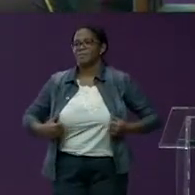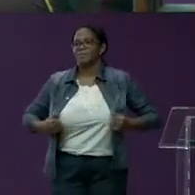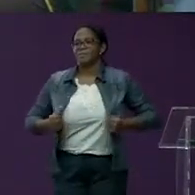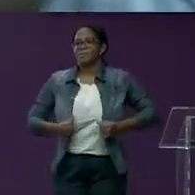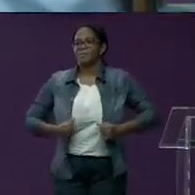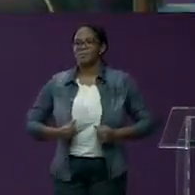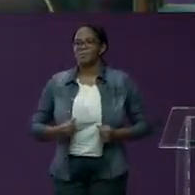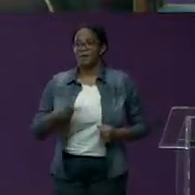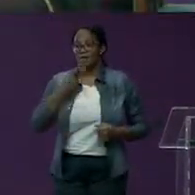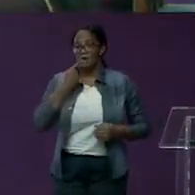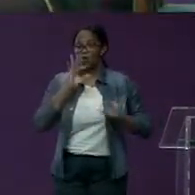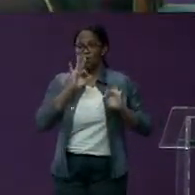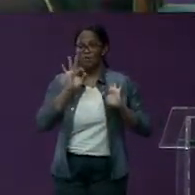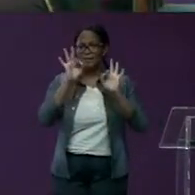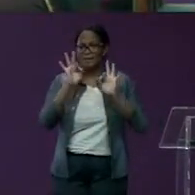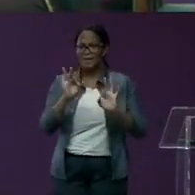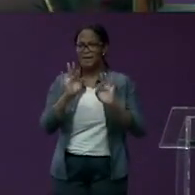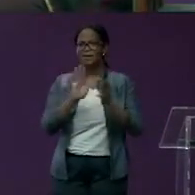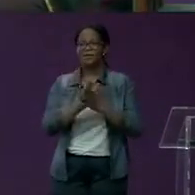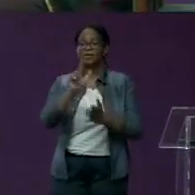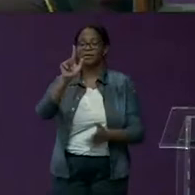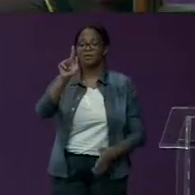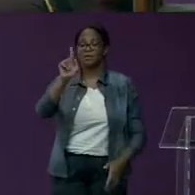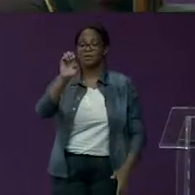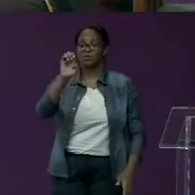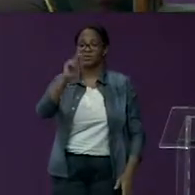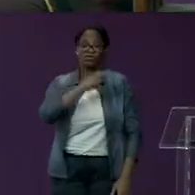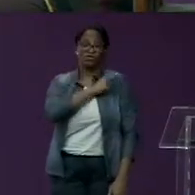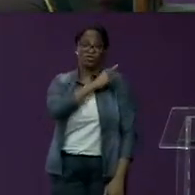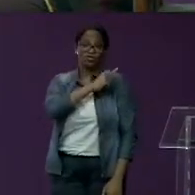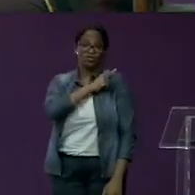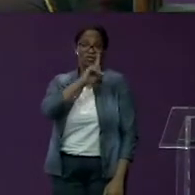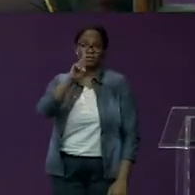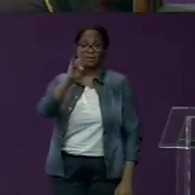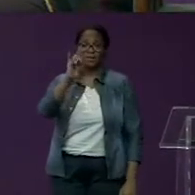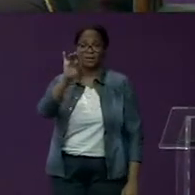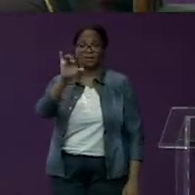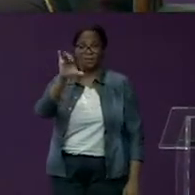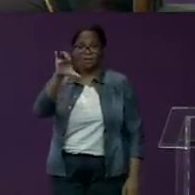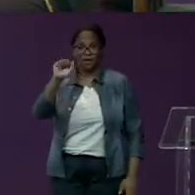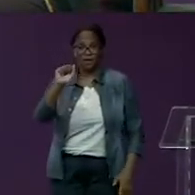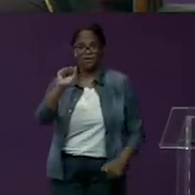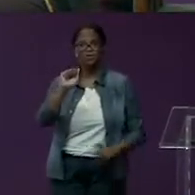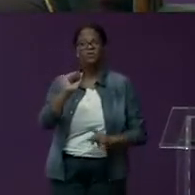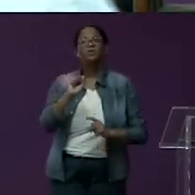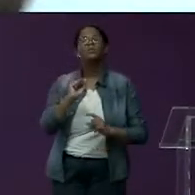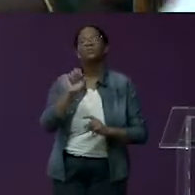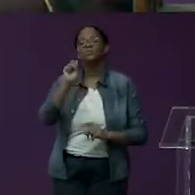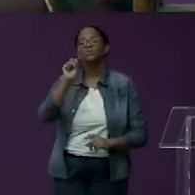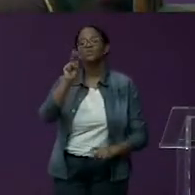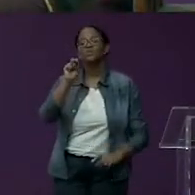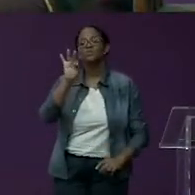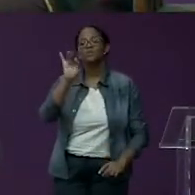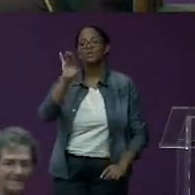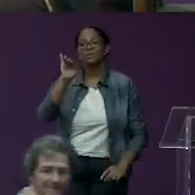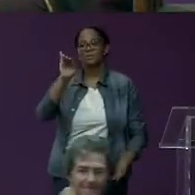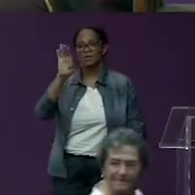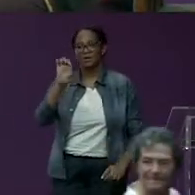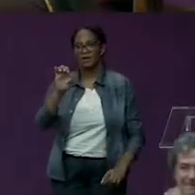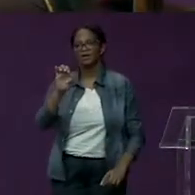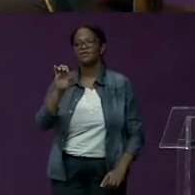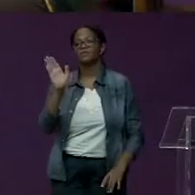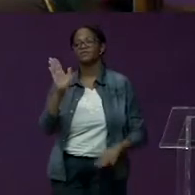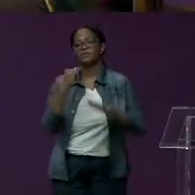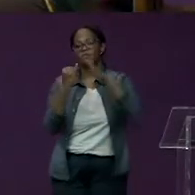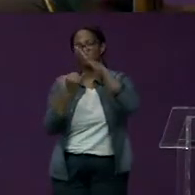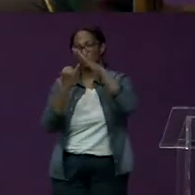Vou dizer o nome certinho. Gestão Democrática e Sustentabilidade Institucional. E, mais uma vez, a gente tem as imagens que ilustram.